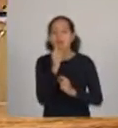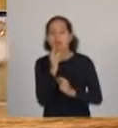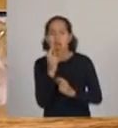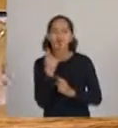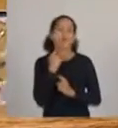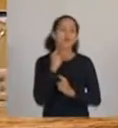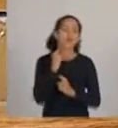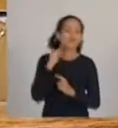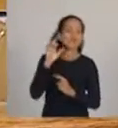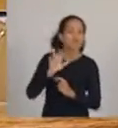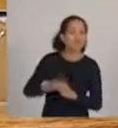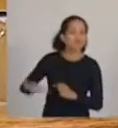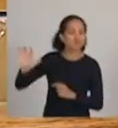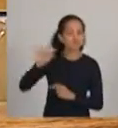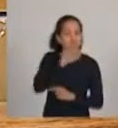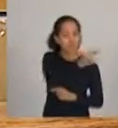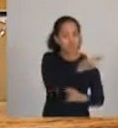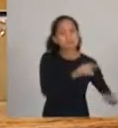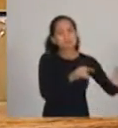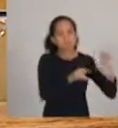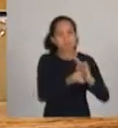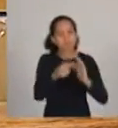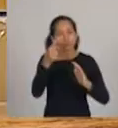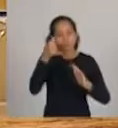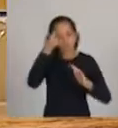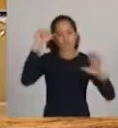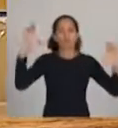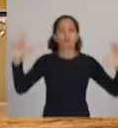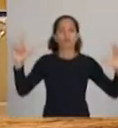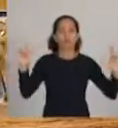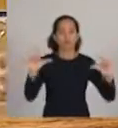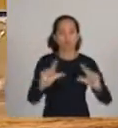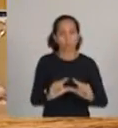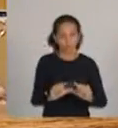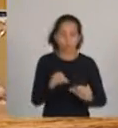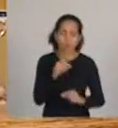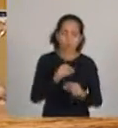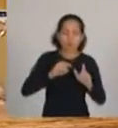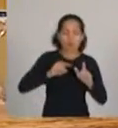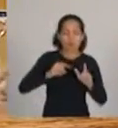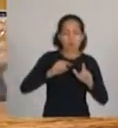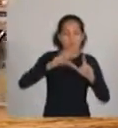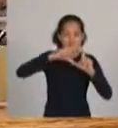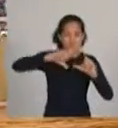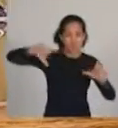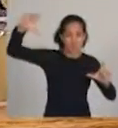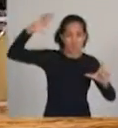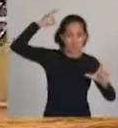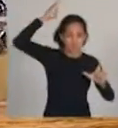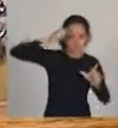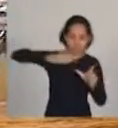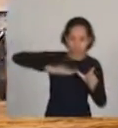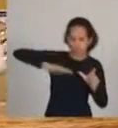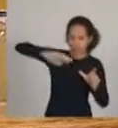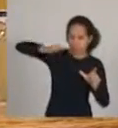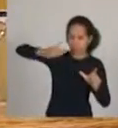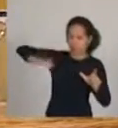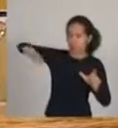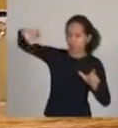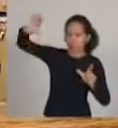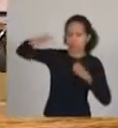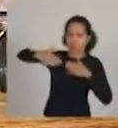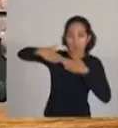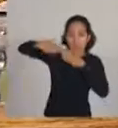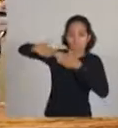temos muitas situações dessa no nosso litoral, um litoral porque passam diversos navios